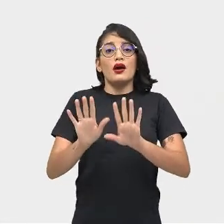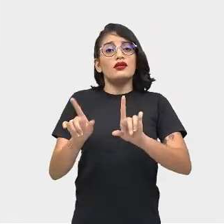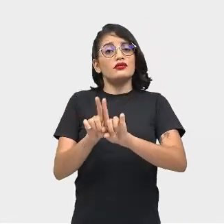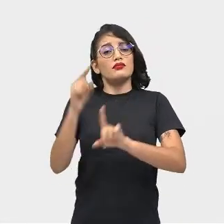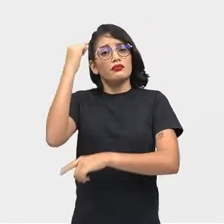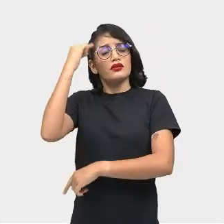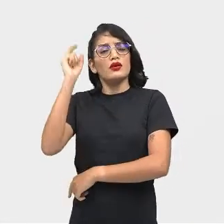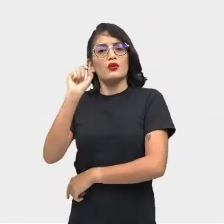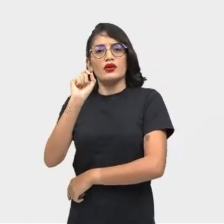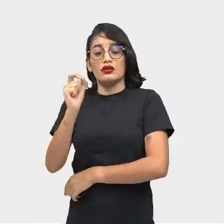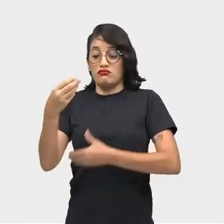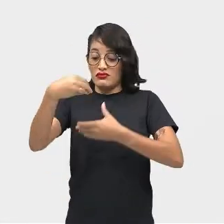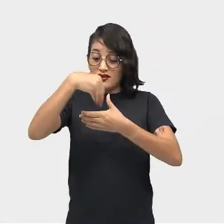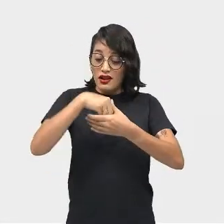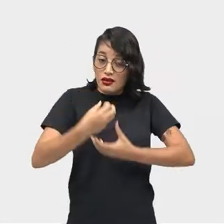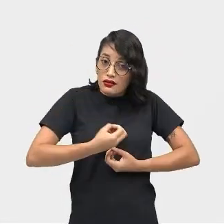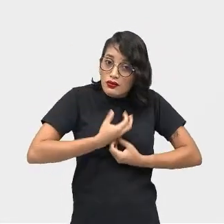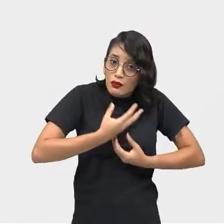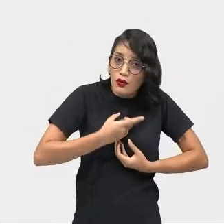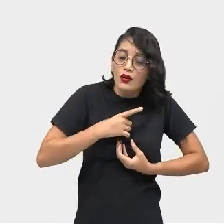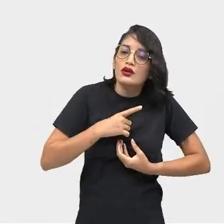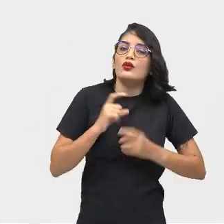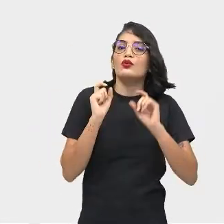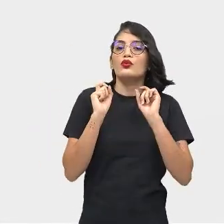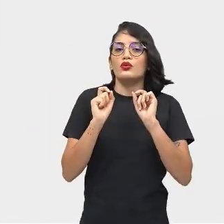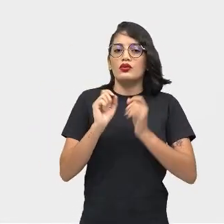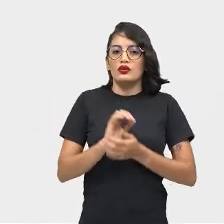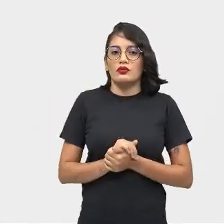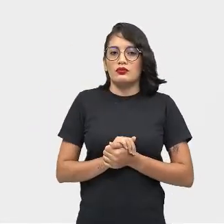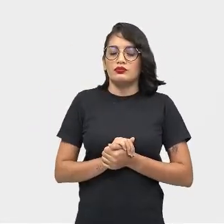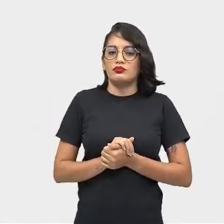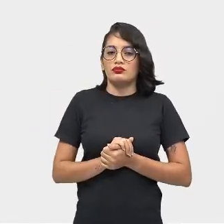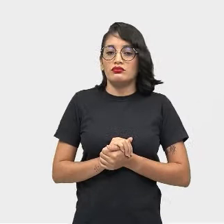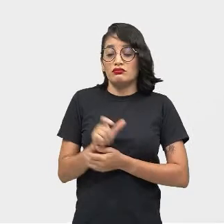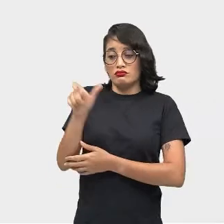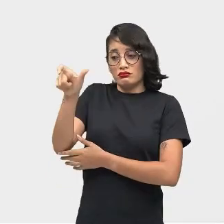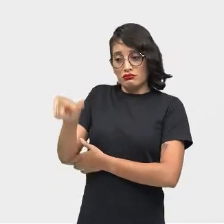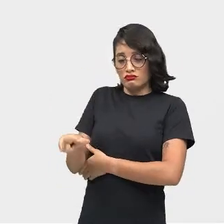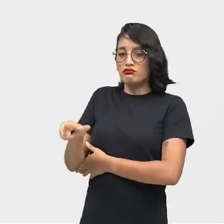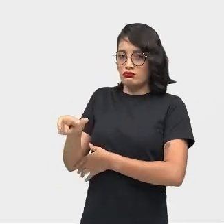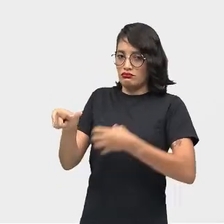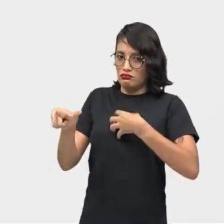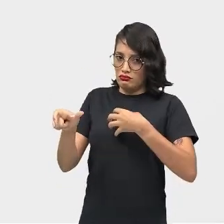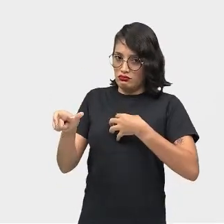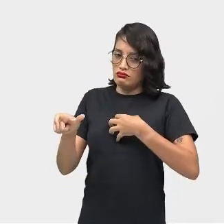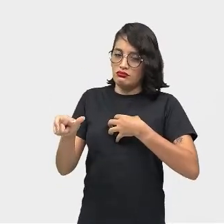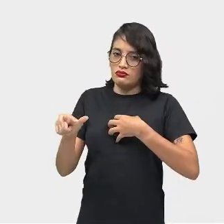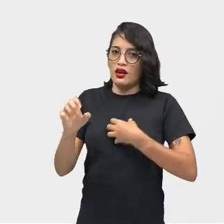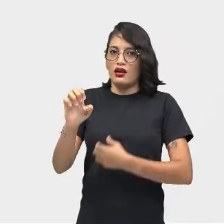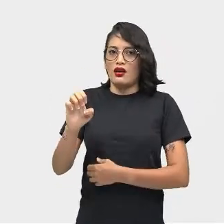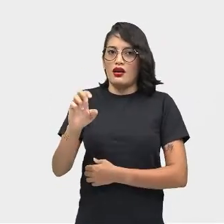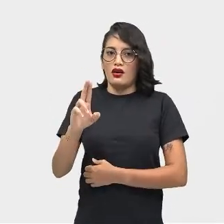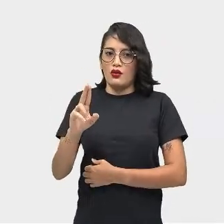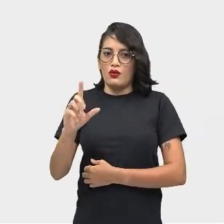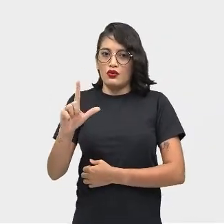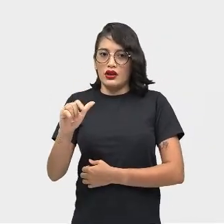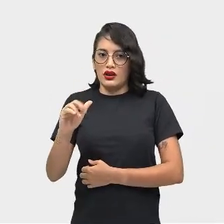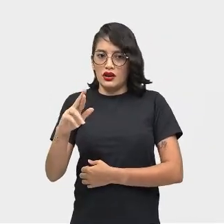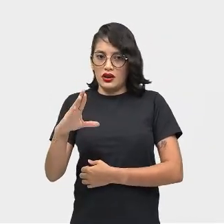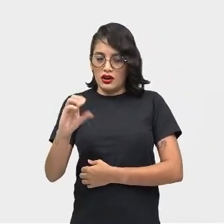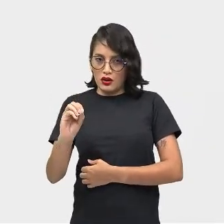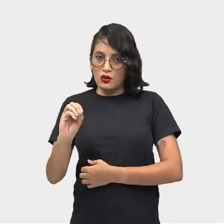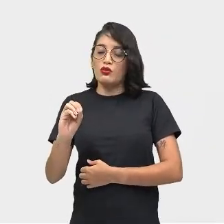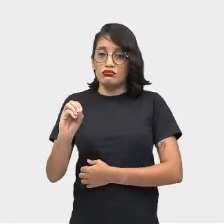que pensar que no poema nós temos a presença do eu lírico. Olha que interessante. A voz que